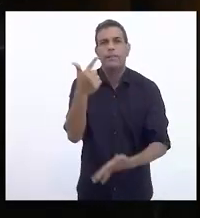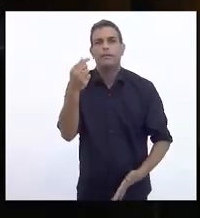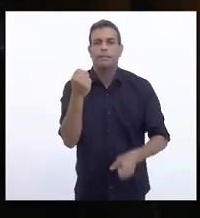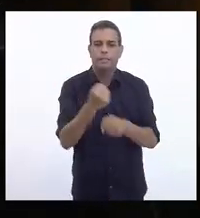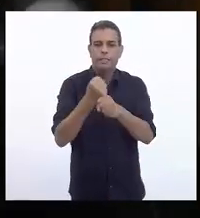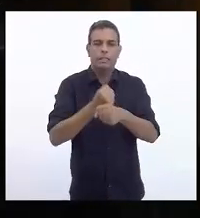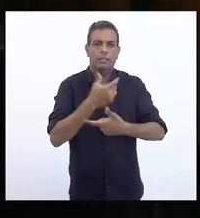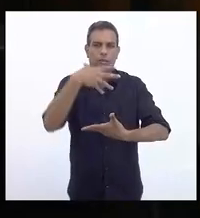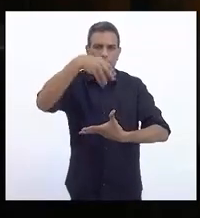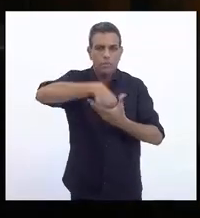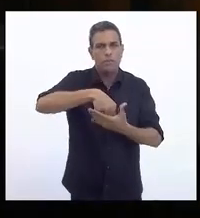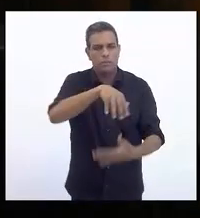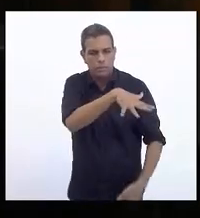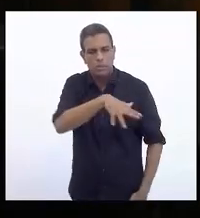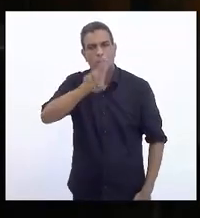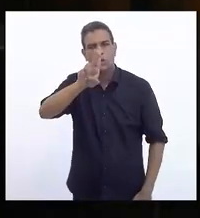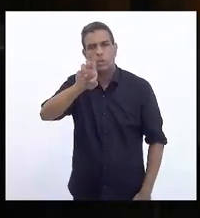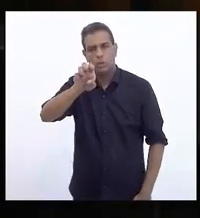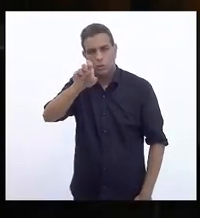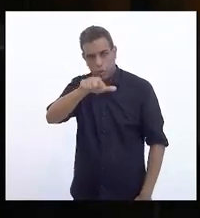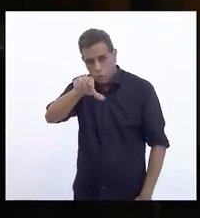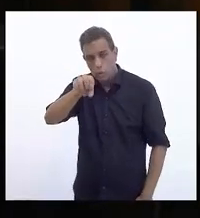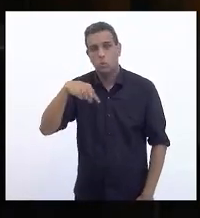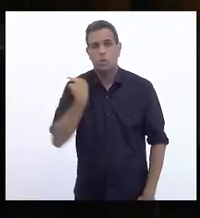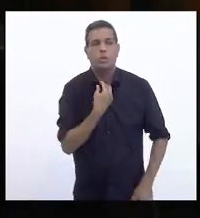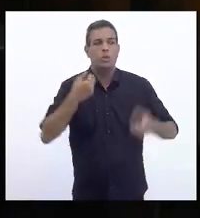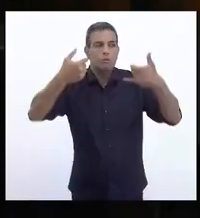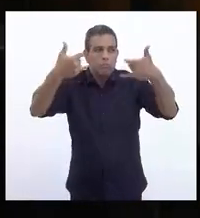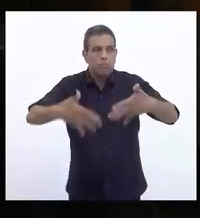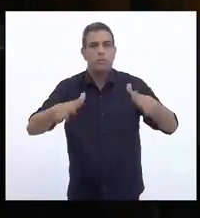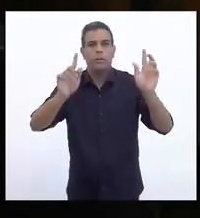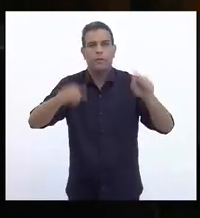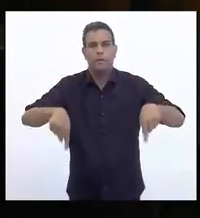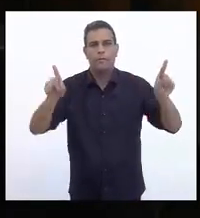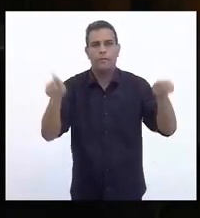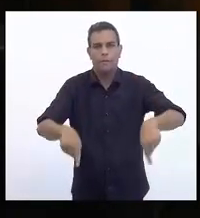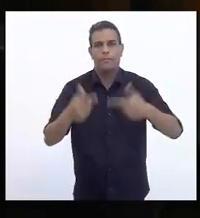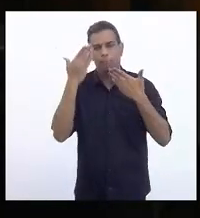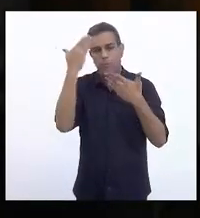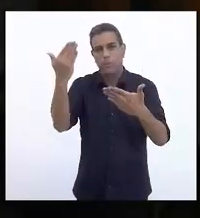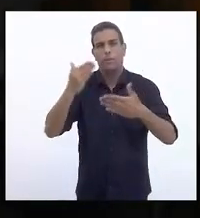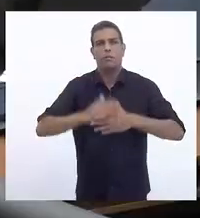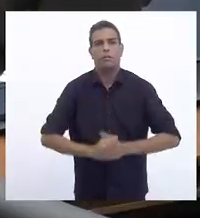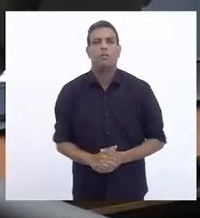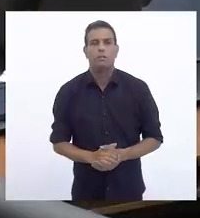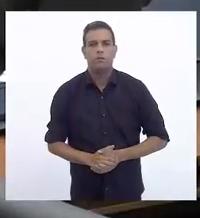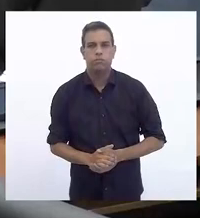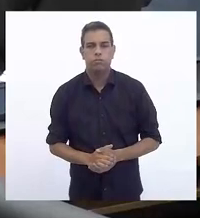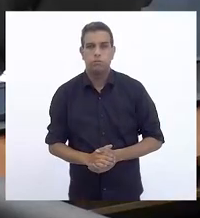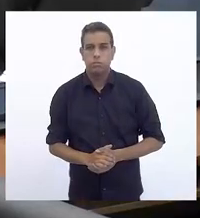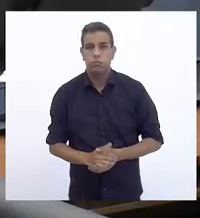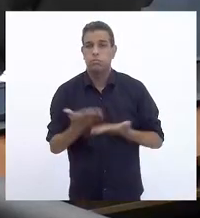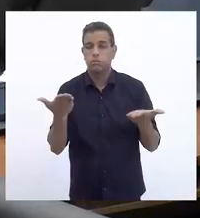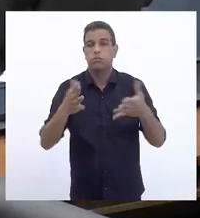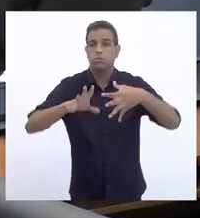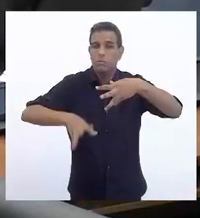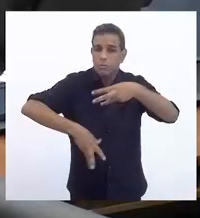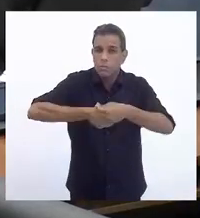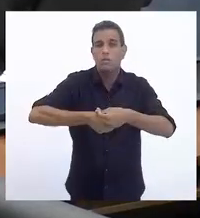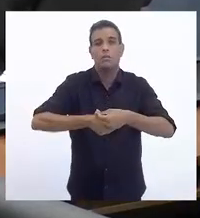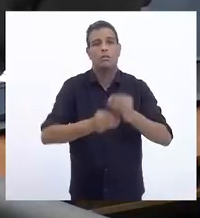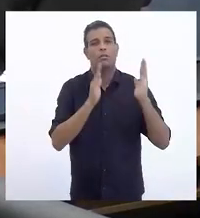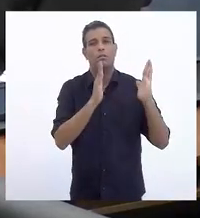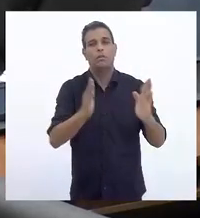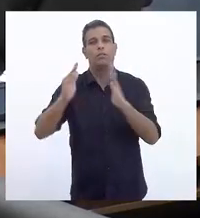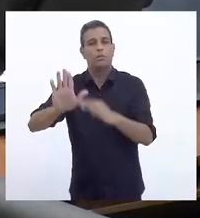orgulho do Rio de Janeiro, mas a UESO também era. E é isso que eu queria dizer aqui e encerro a minha manifestação, André. Muito obrigado. Presidente, só um pela ordem,